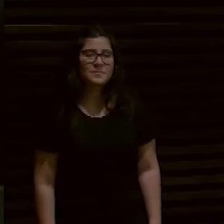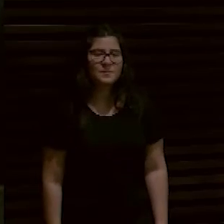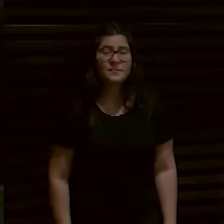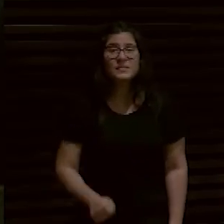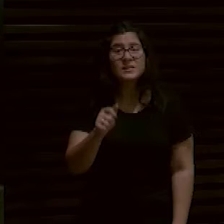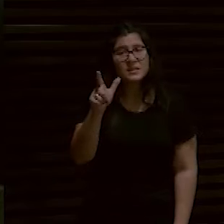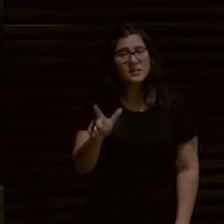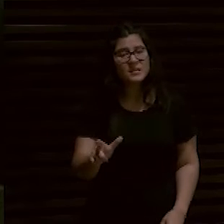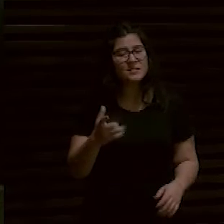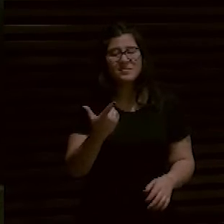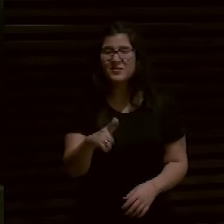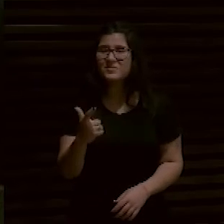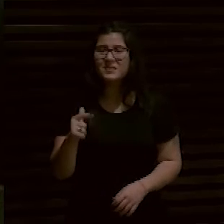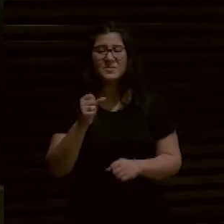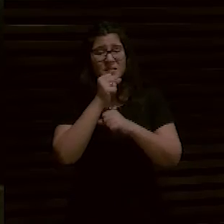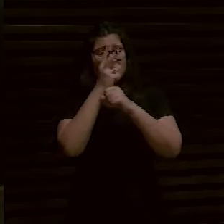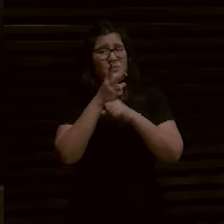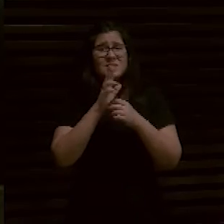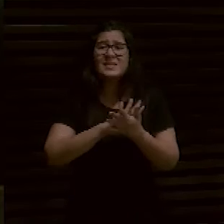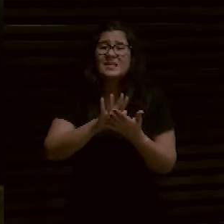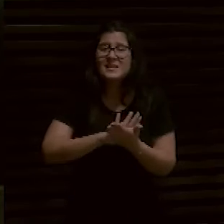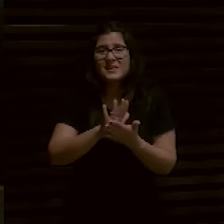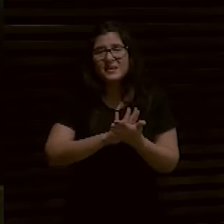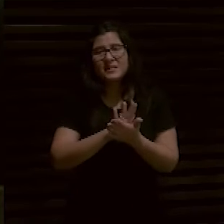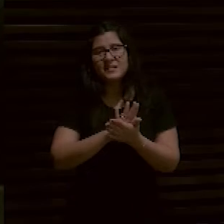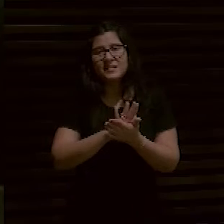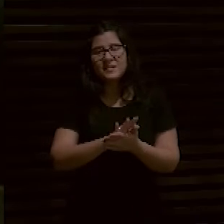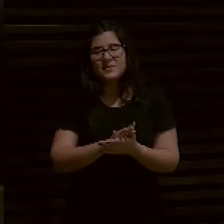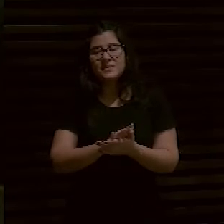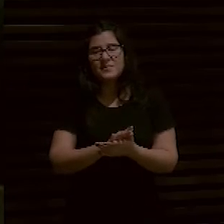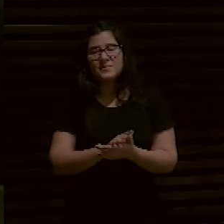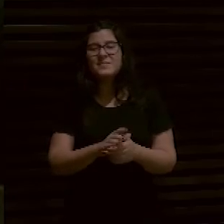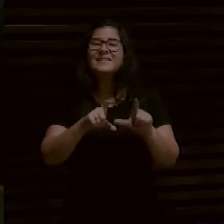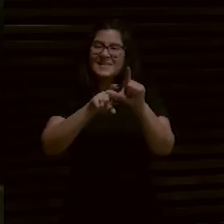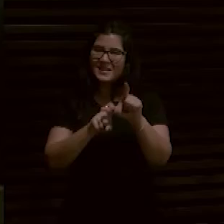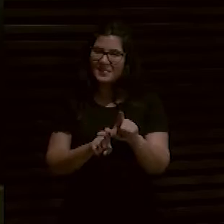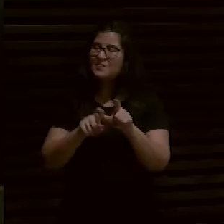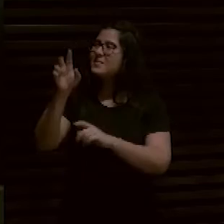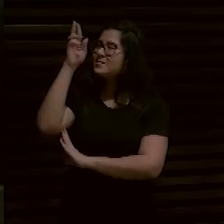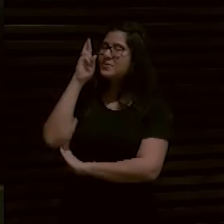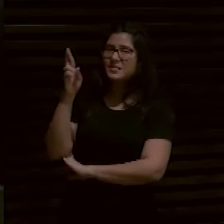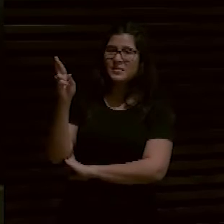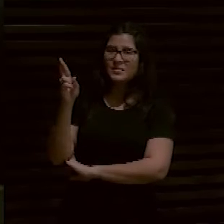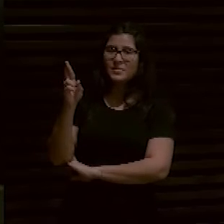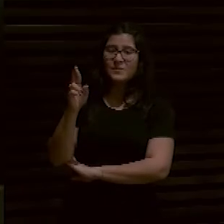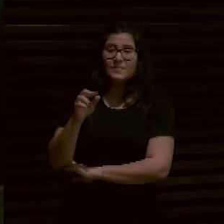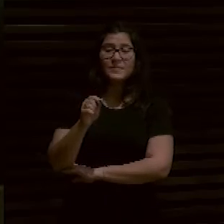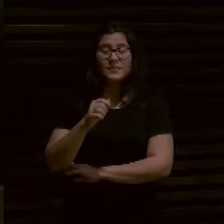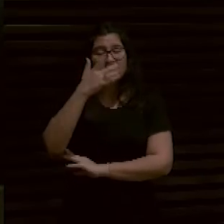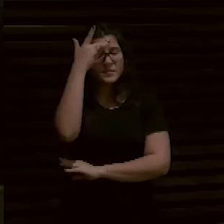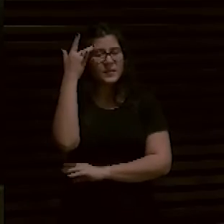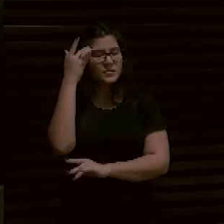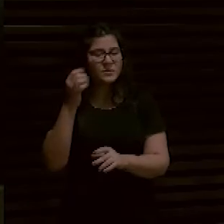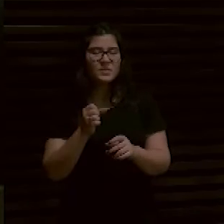Quem não tem mais força nenhuma, esse depende no Senhor. Aquele que as forças